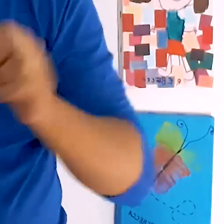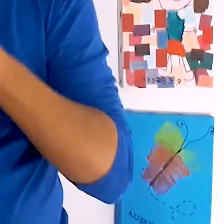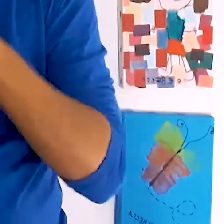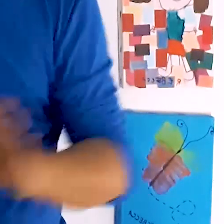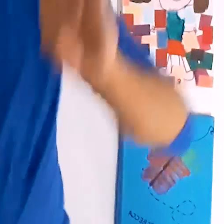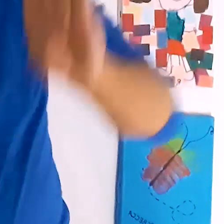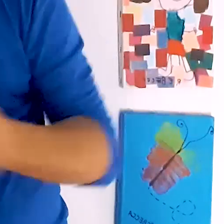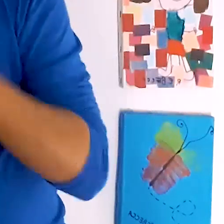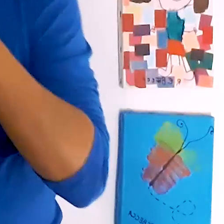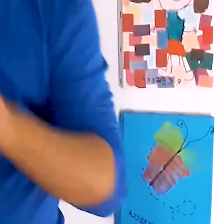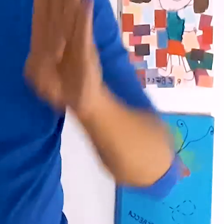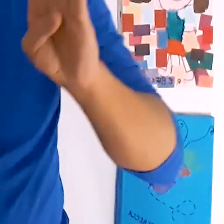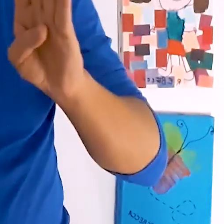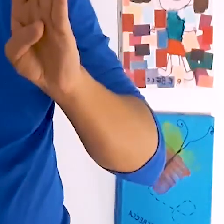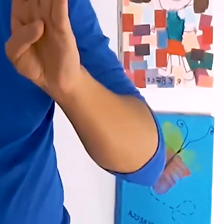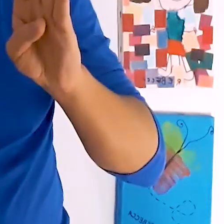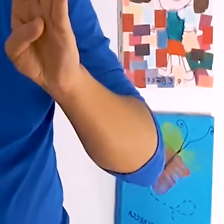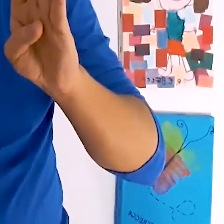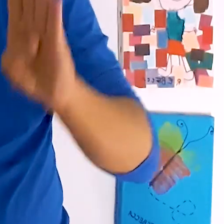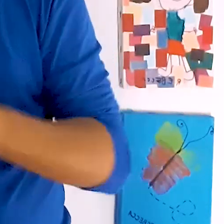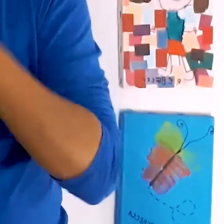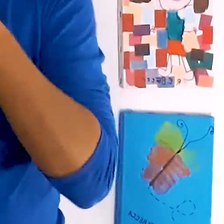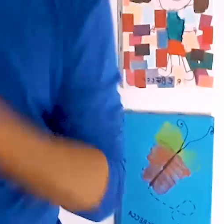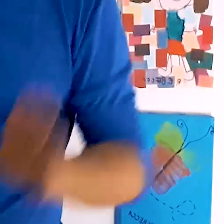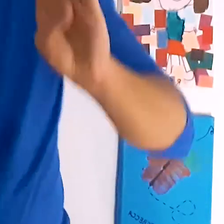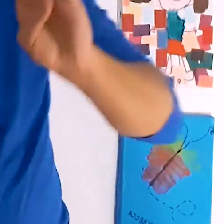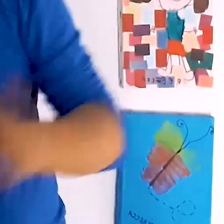Patins. Sinal? Patins.